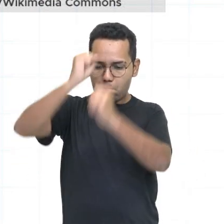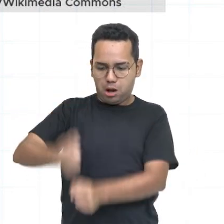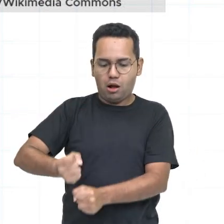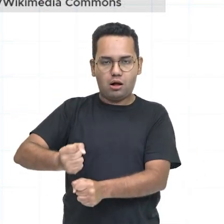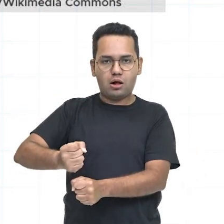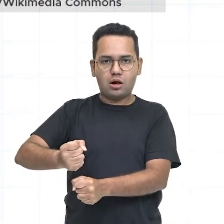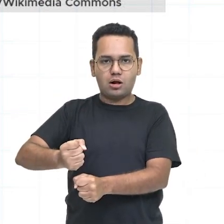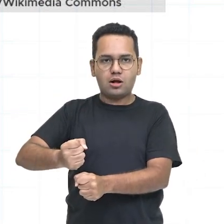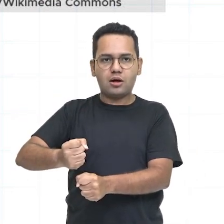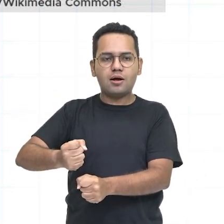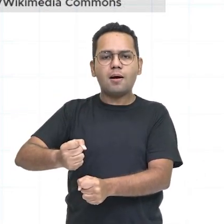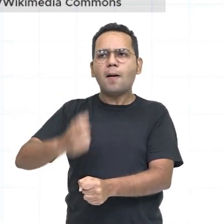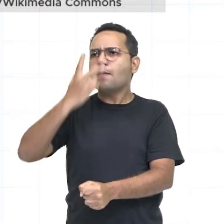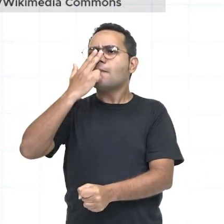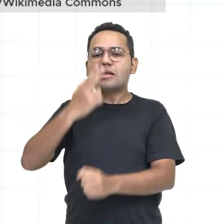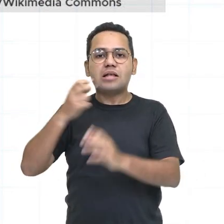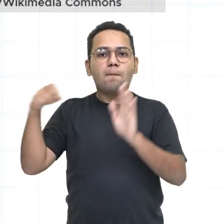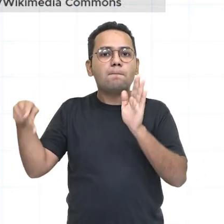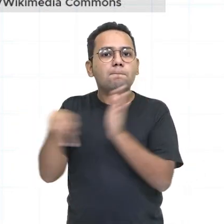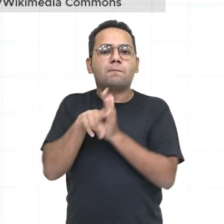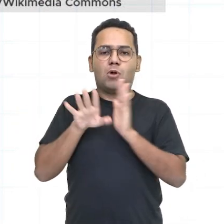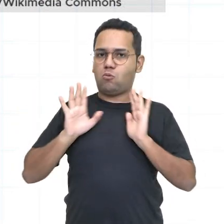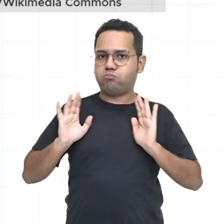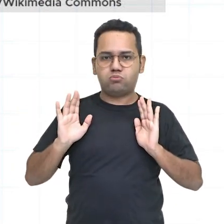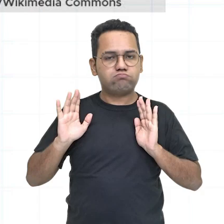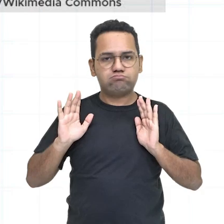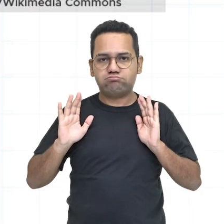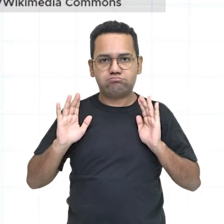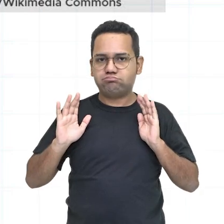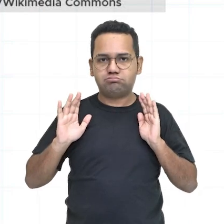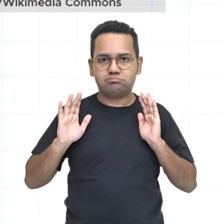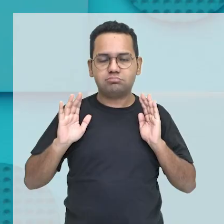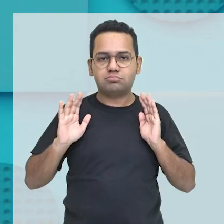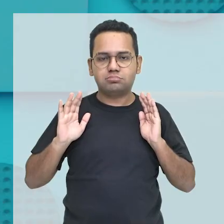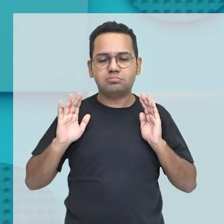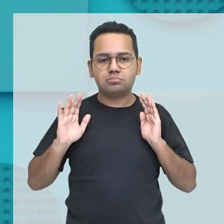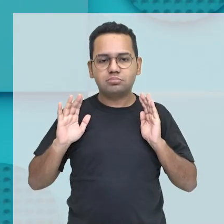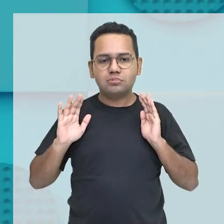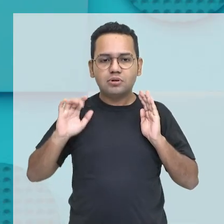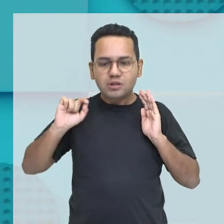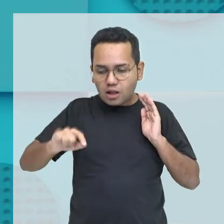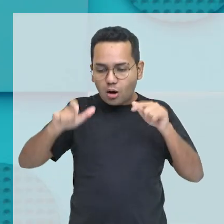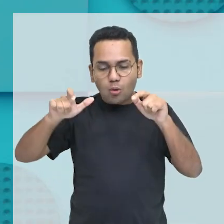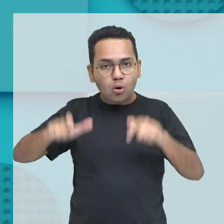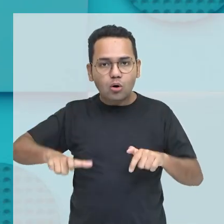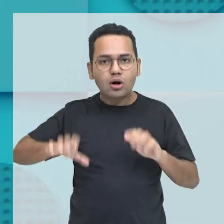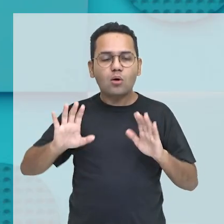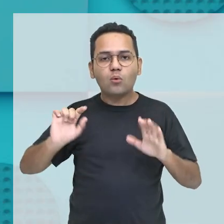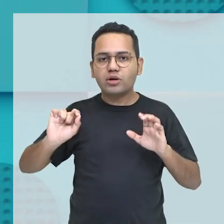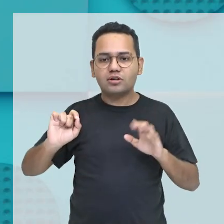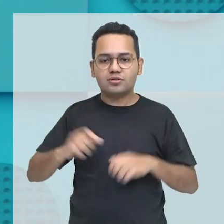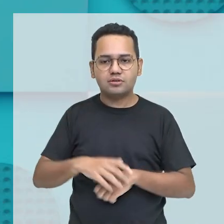bandeira naquele local, para mostrar que aquele local